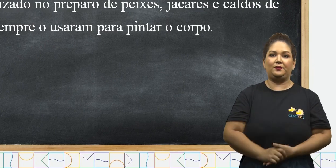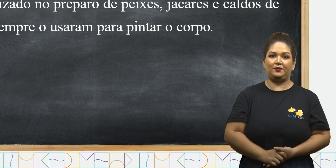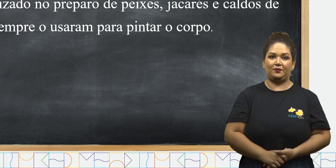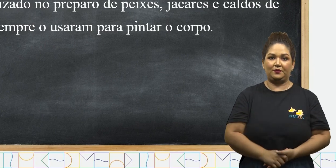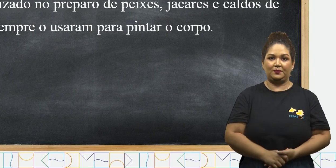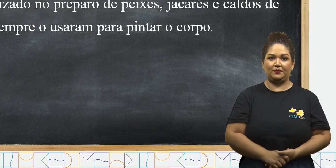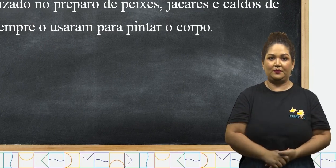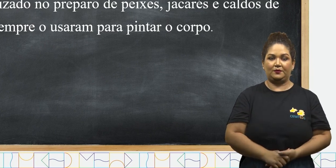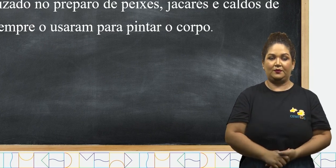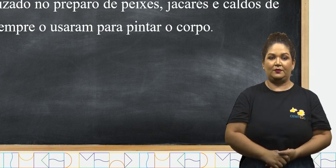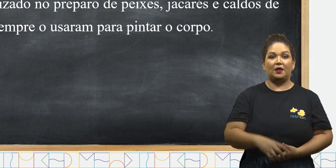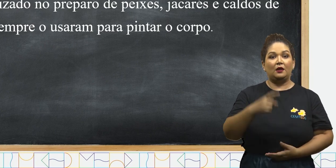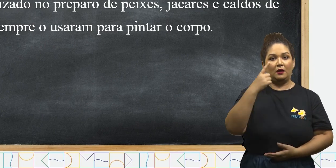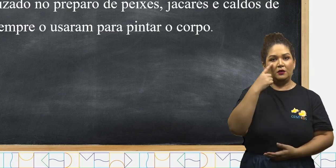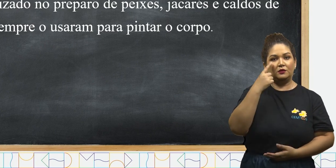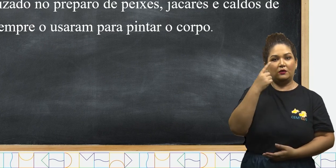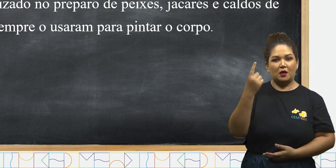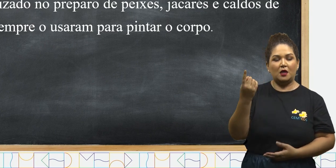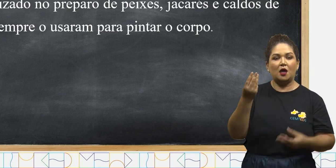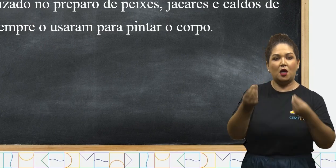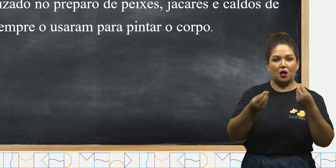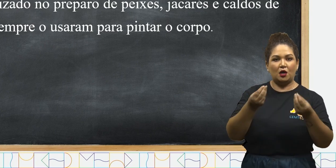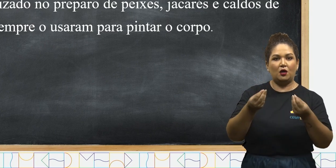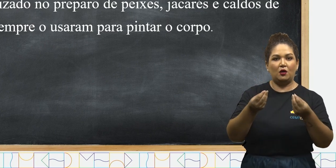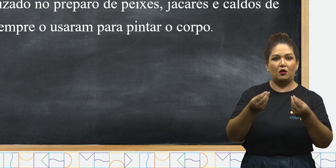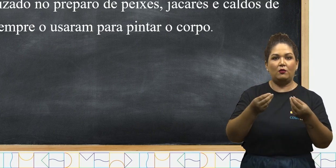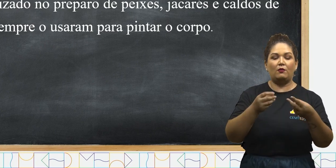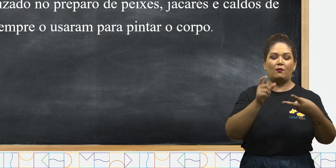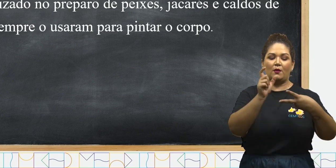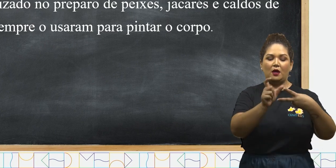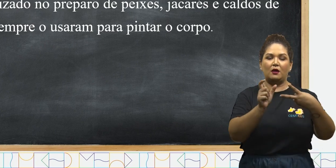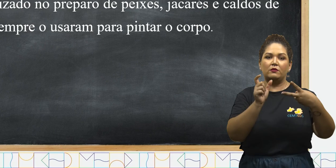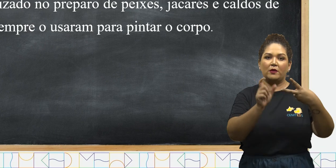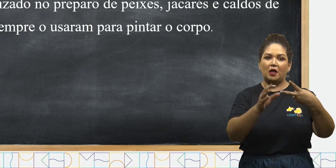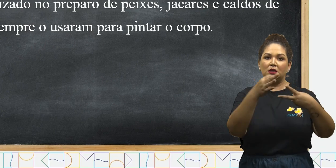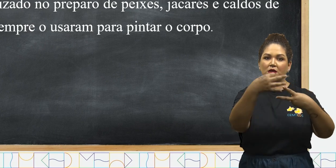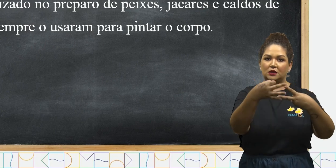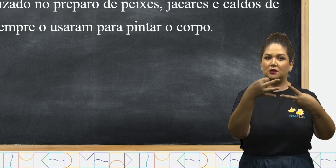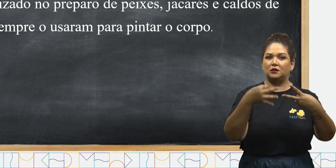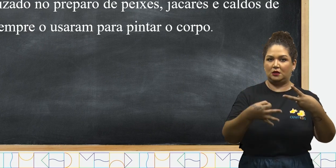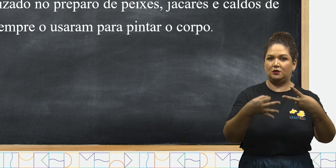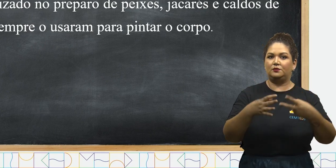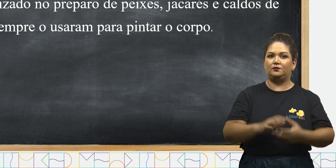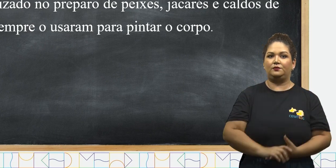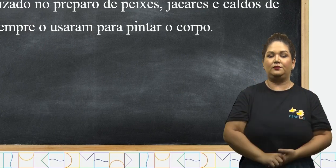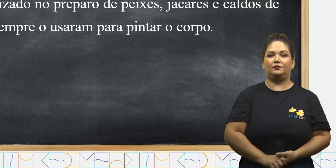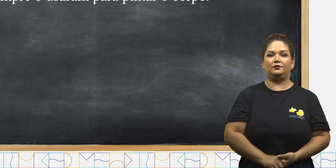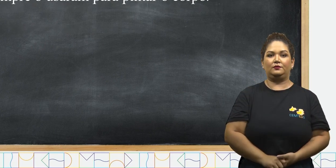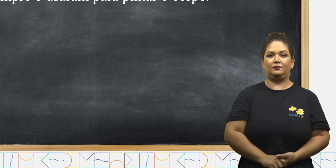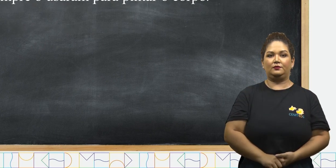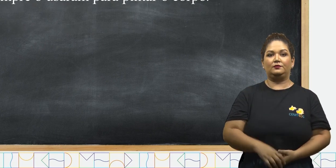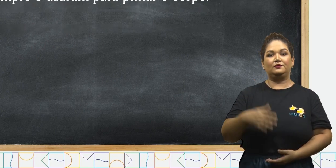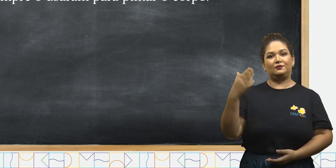palavras erradas. Vamos verificar como ficaria com a revisão que acabamos de fazer?